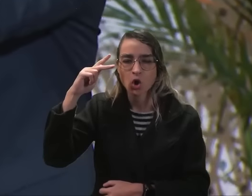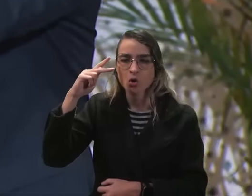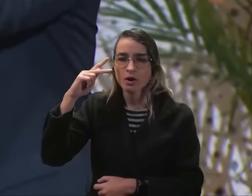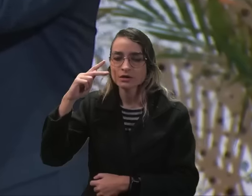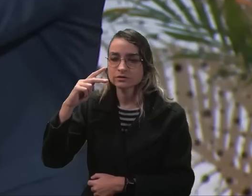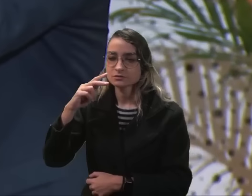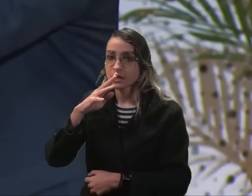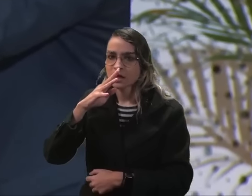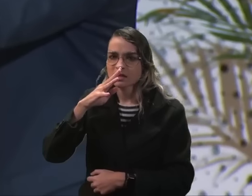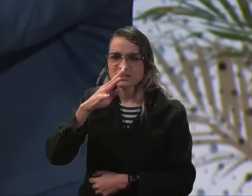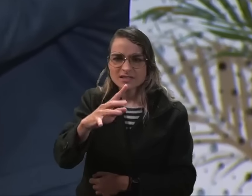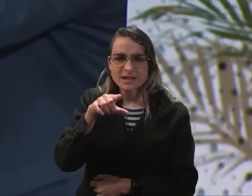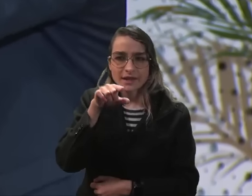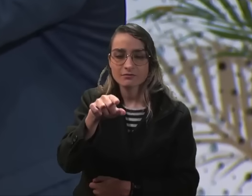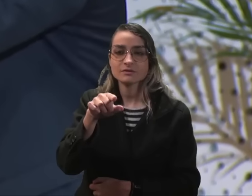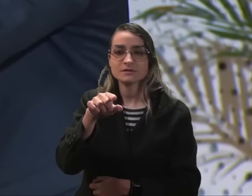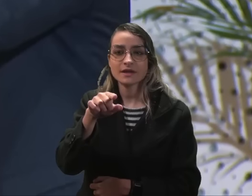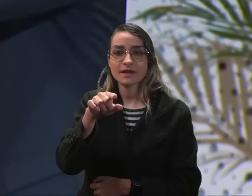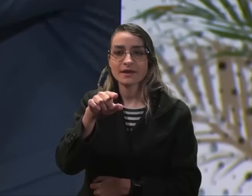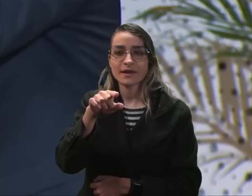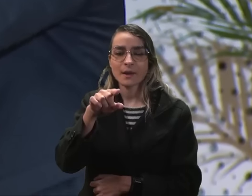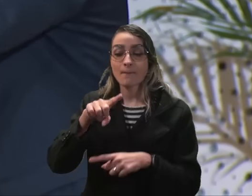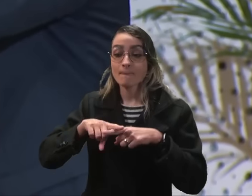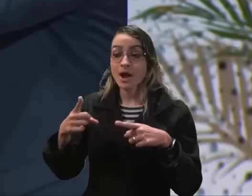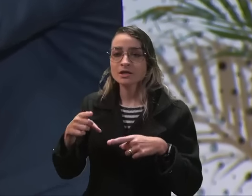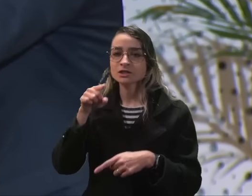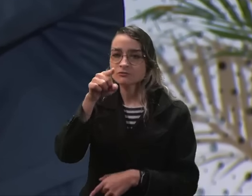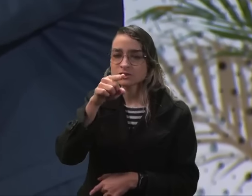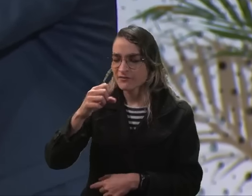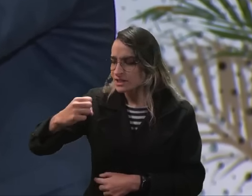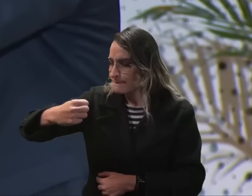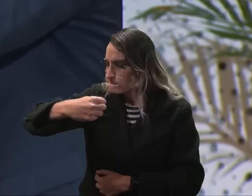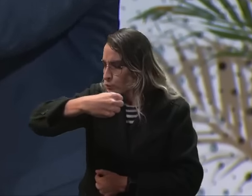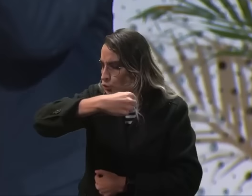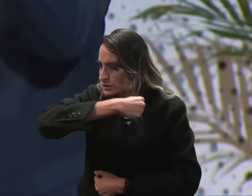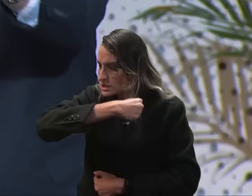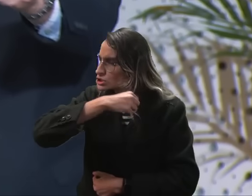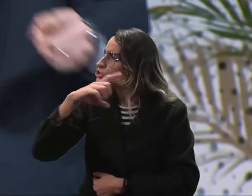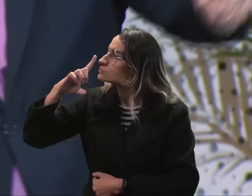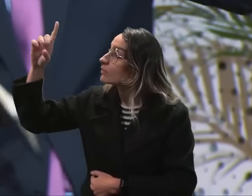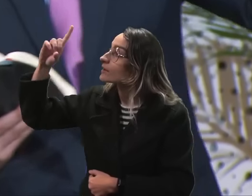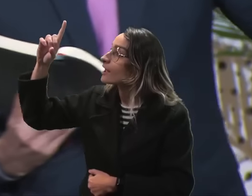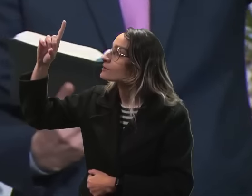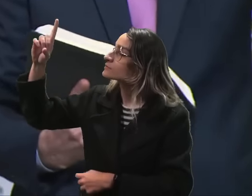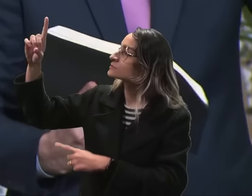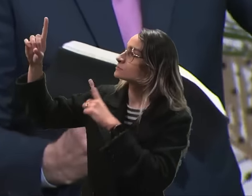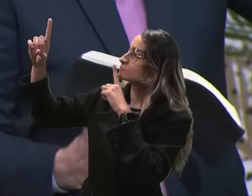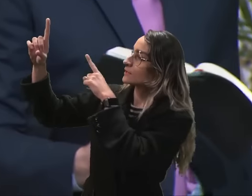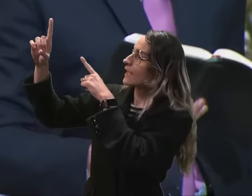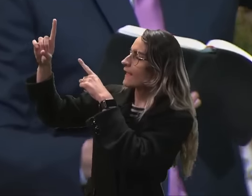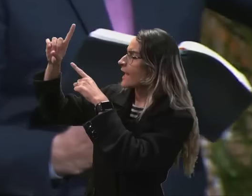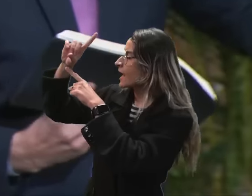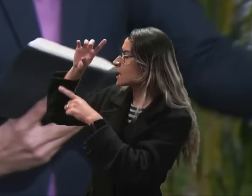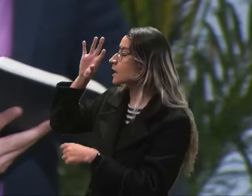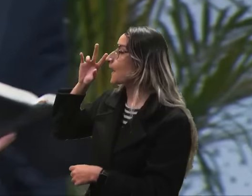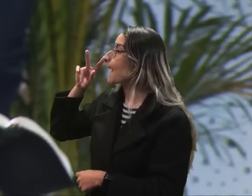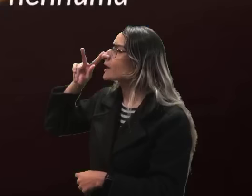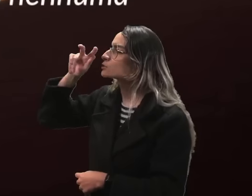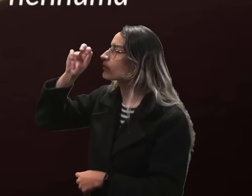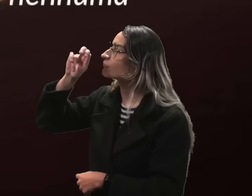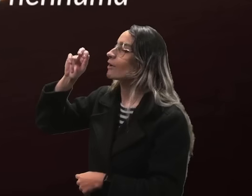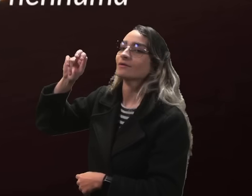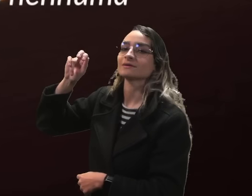serás atingido e nem atingida porque tens feito do Senhor o teu refúgio o teu baluarte a tua morada